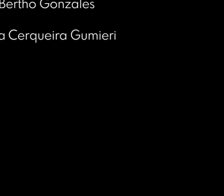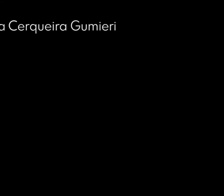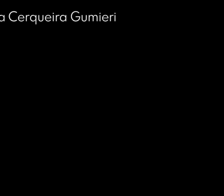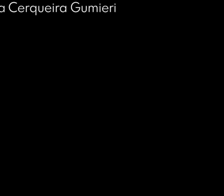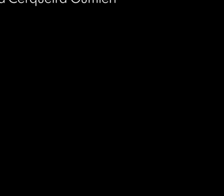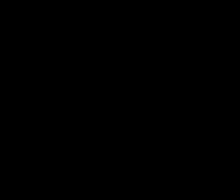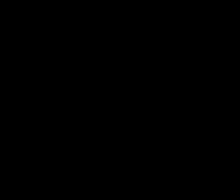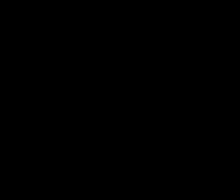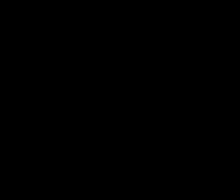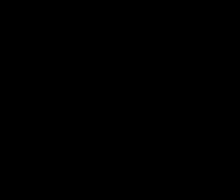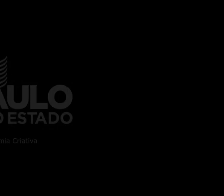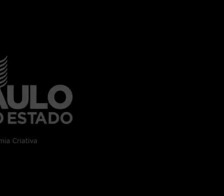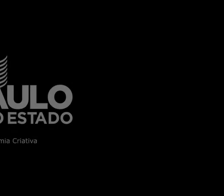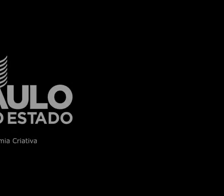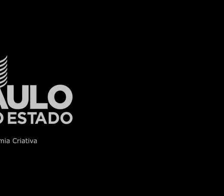Tchau!